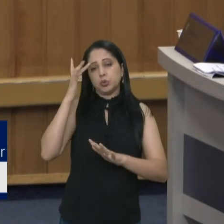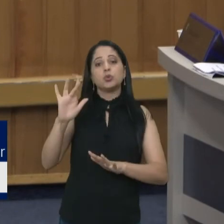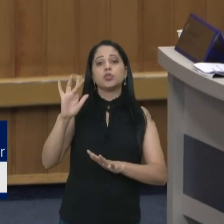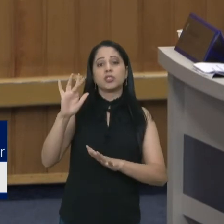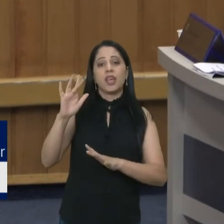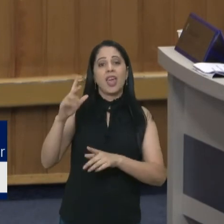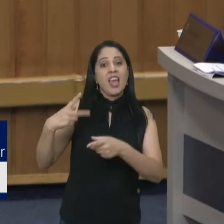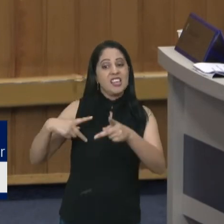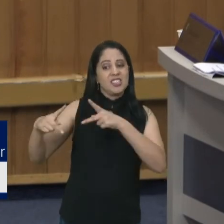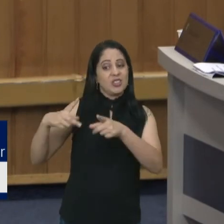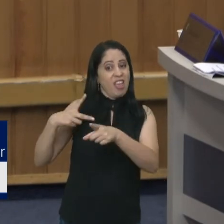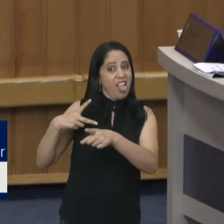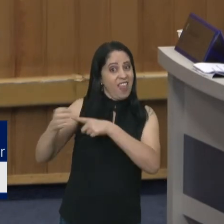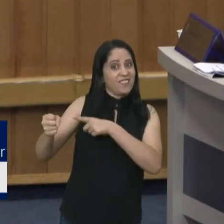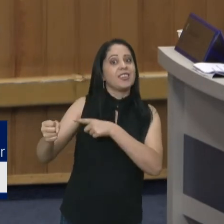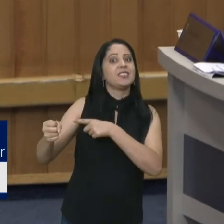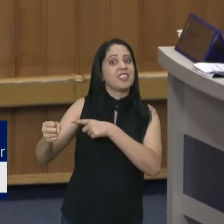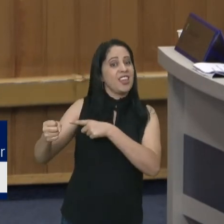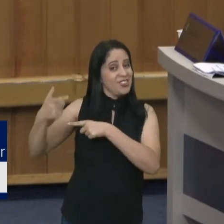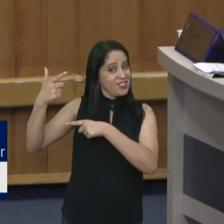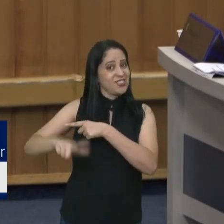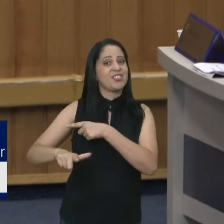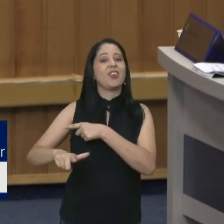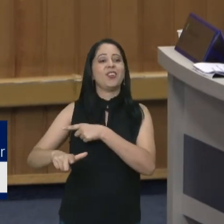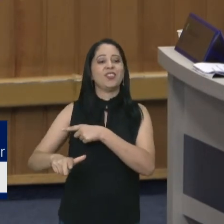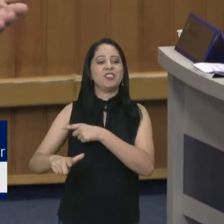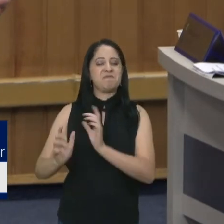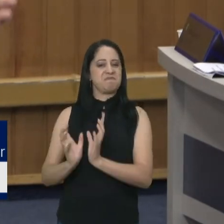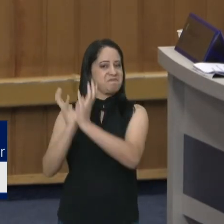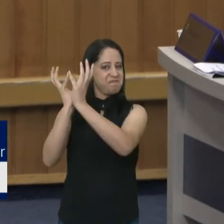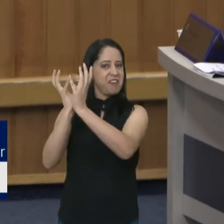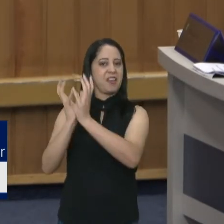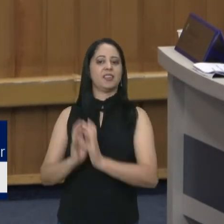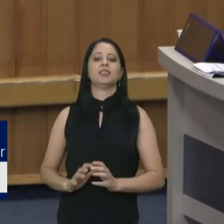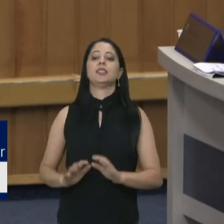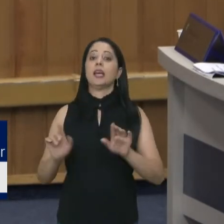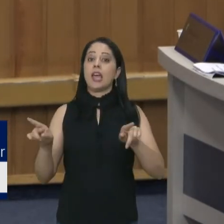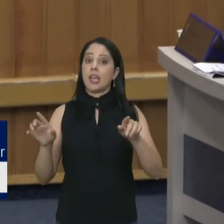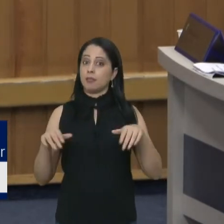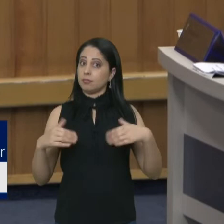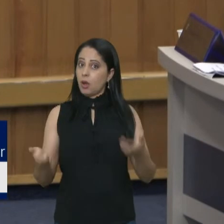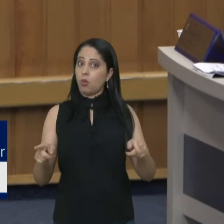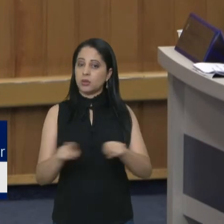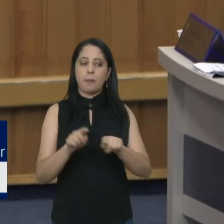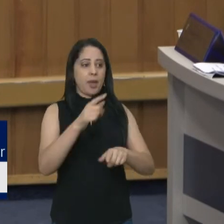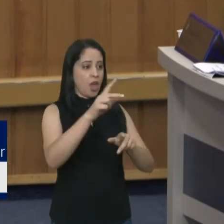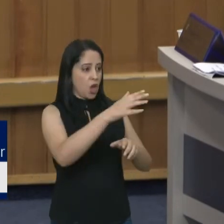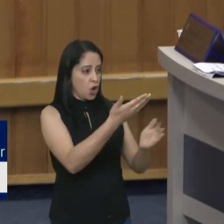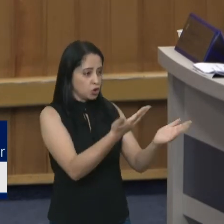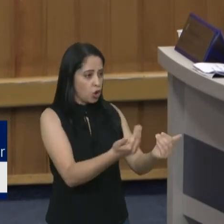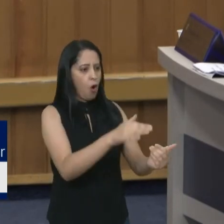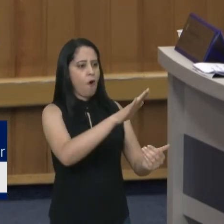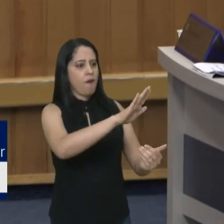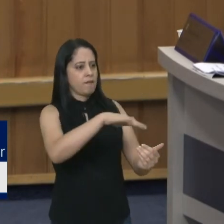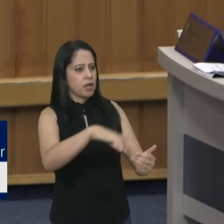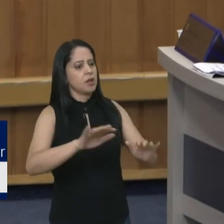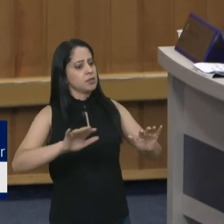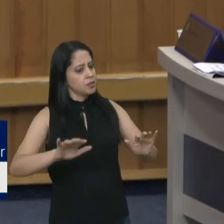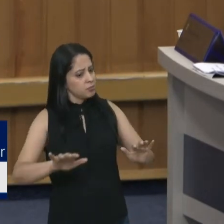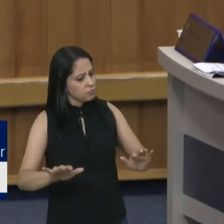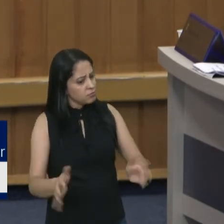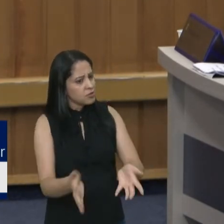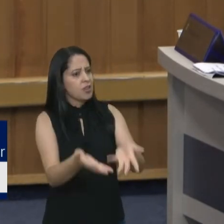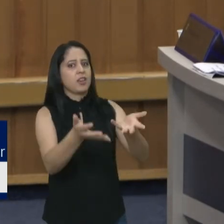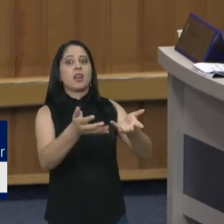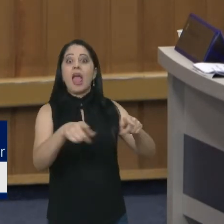para mais uma vitória nos Jogos Abertos e, assim, incentivando mais uma vez nossos jovens, as crianças,